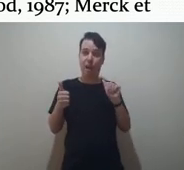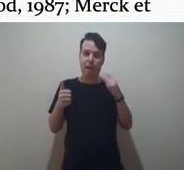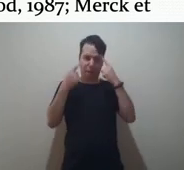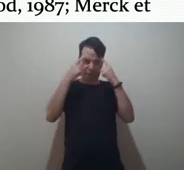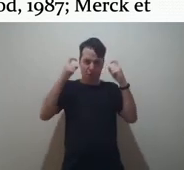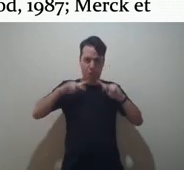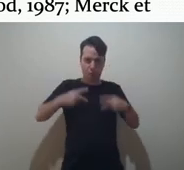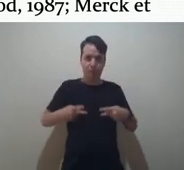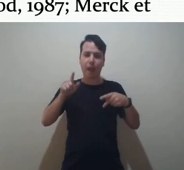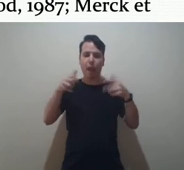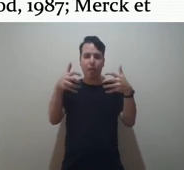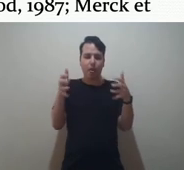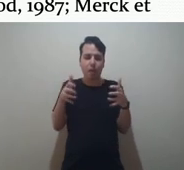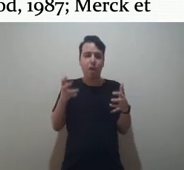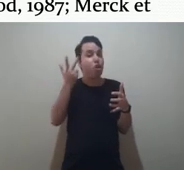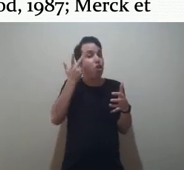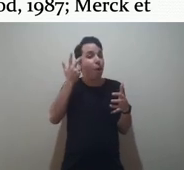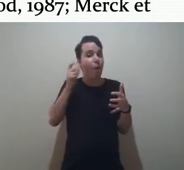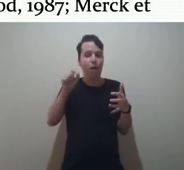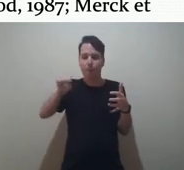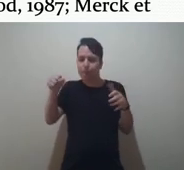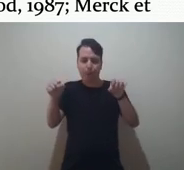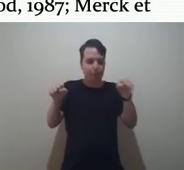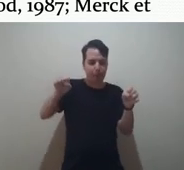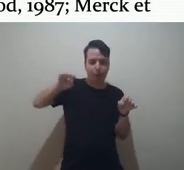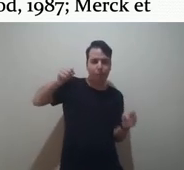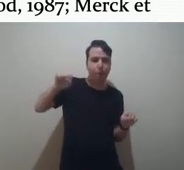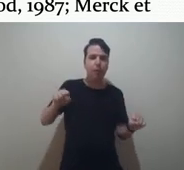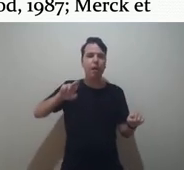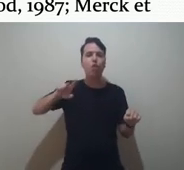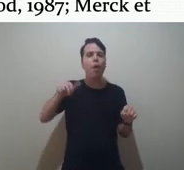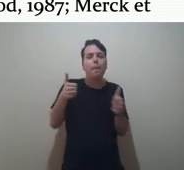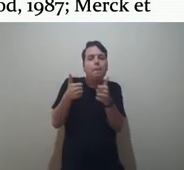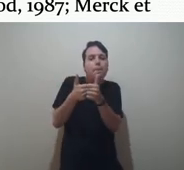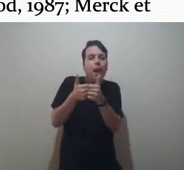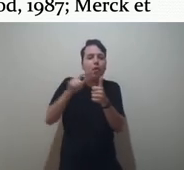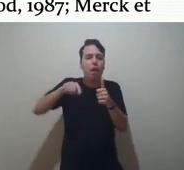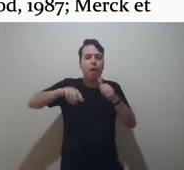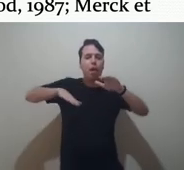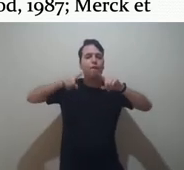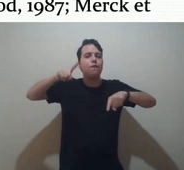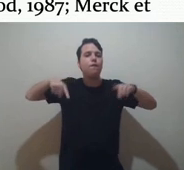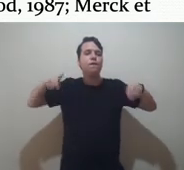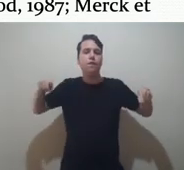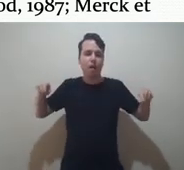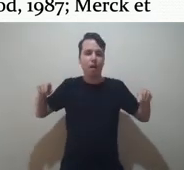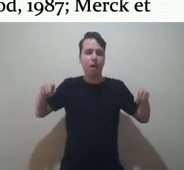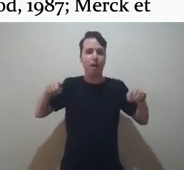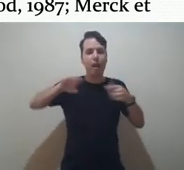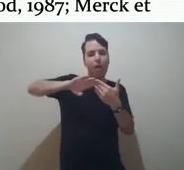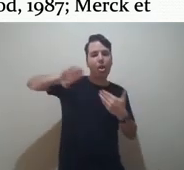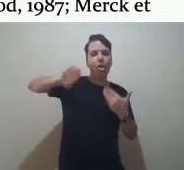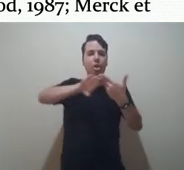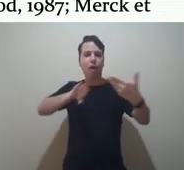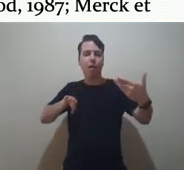né, como é no acidente veicular. Então, essas fraturas, elas são dispersas